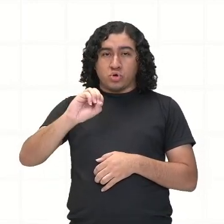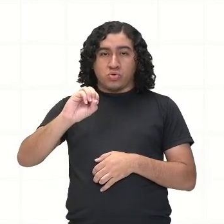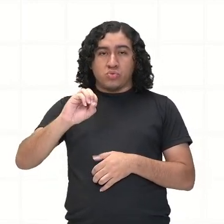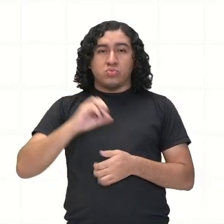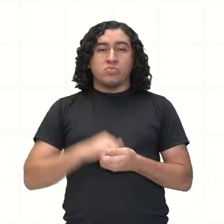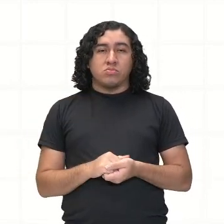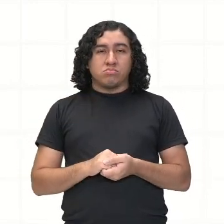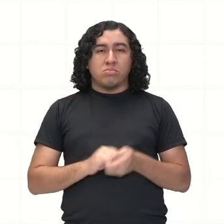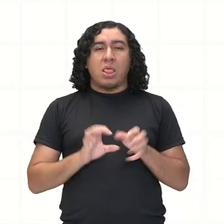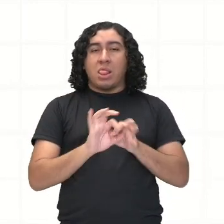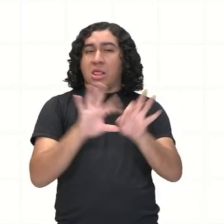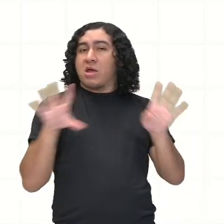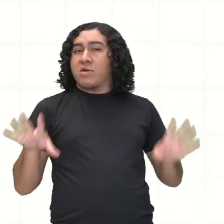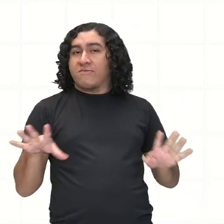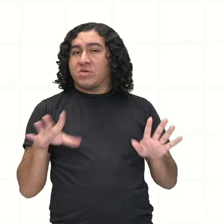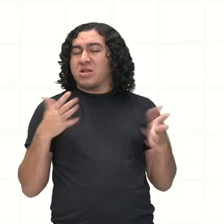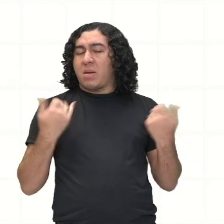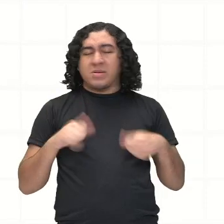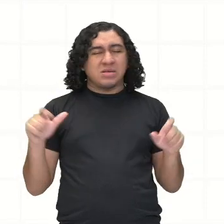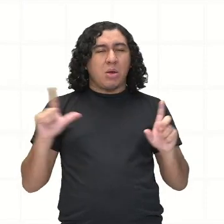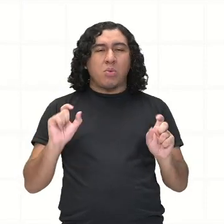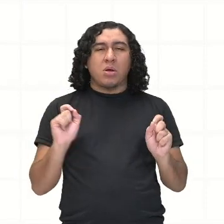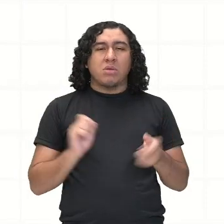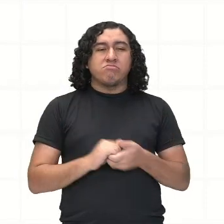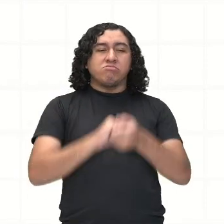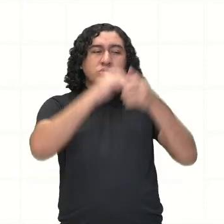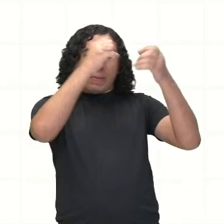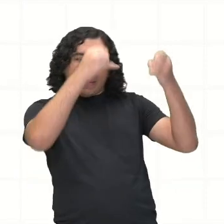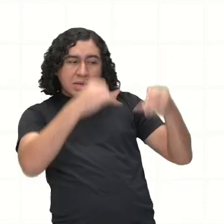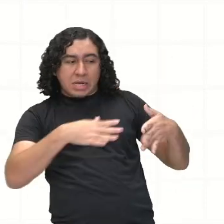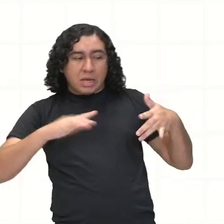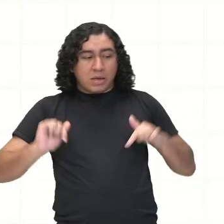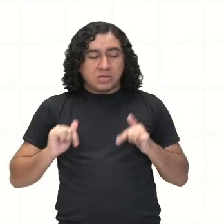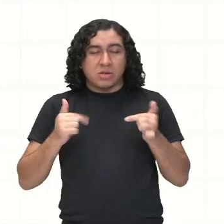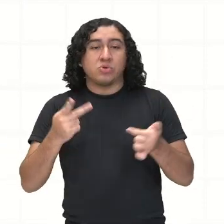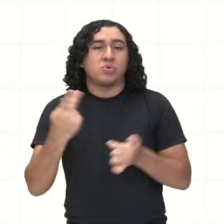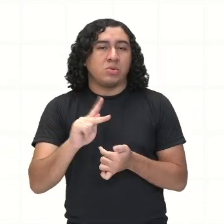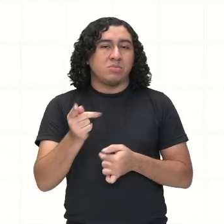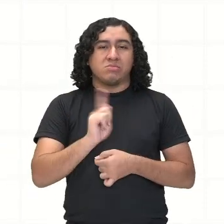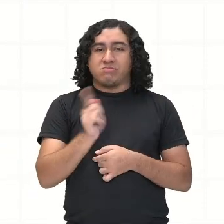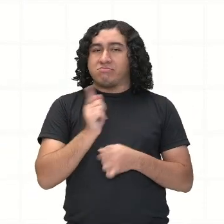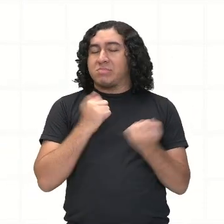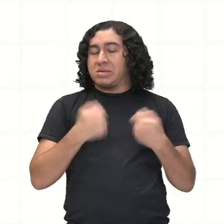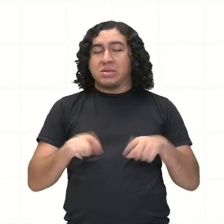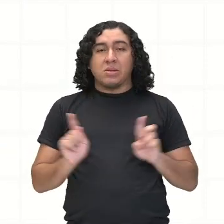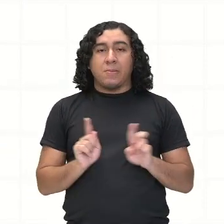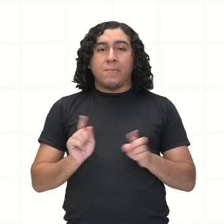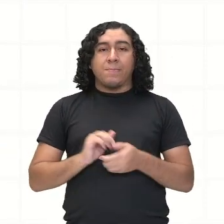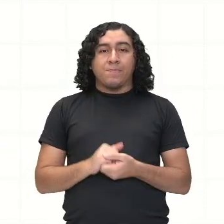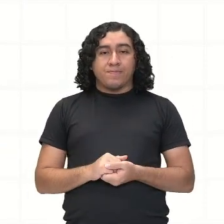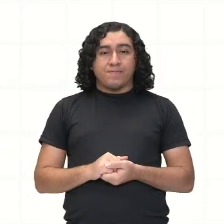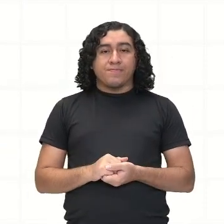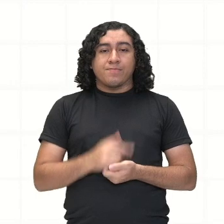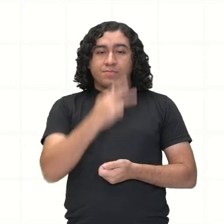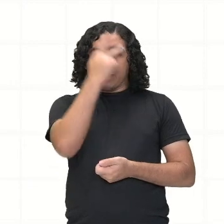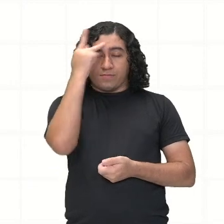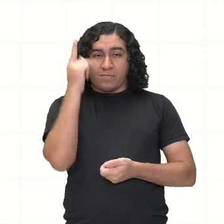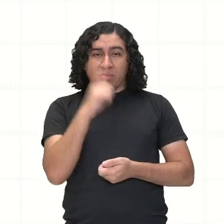não precisar dar satisfação das suas ações. É aquela pessoa que vai ter ali a